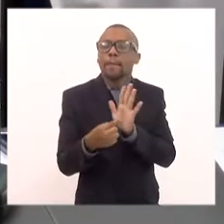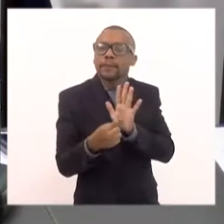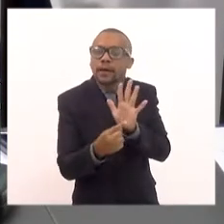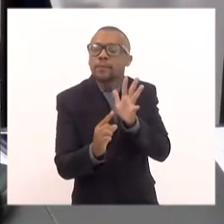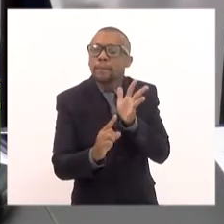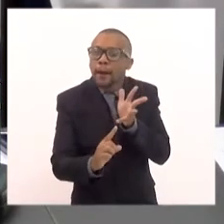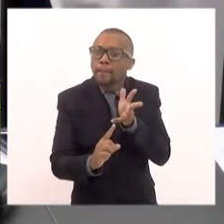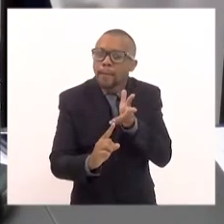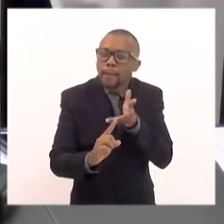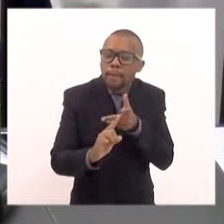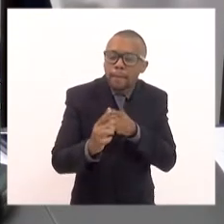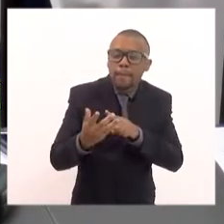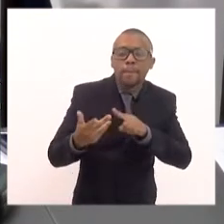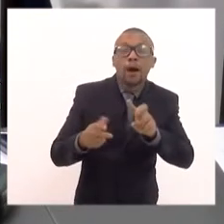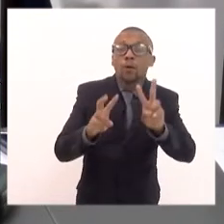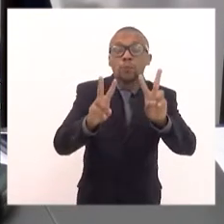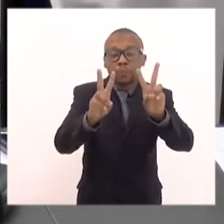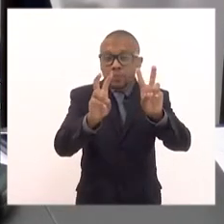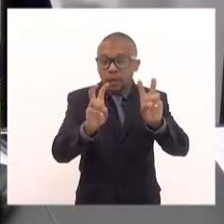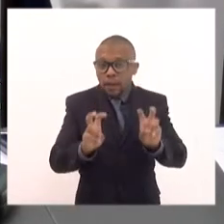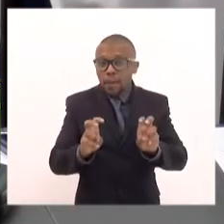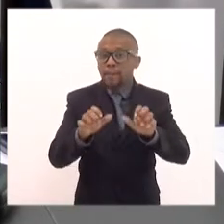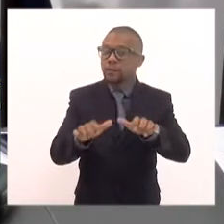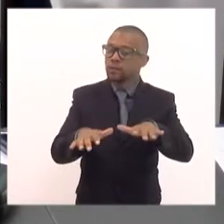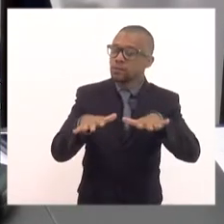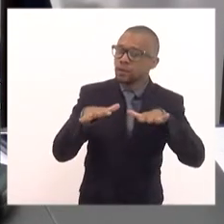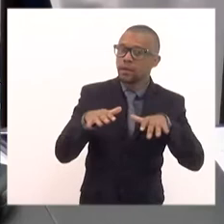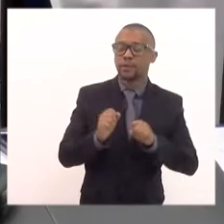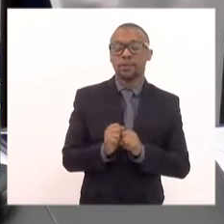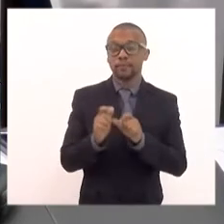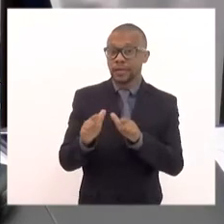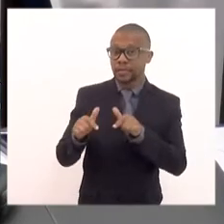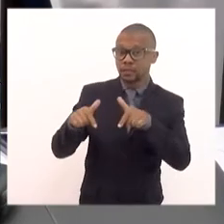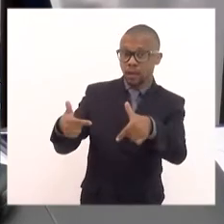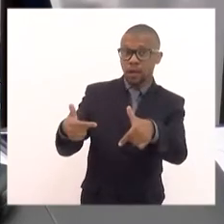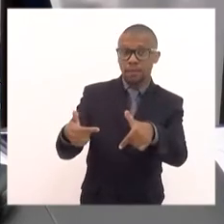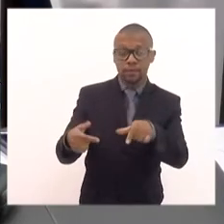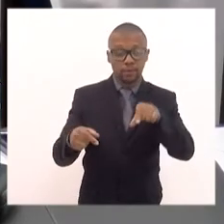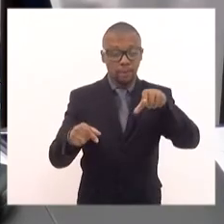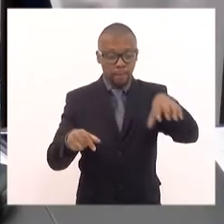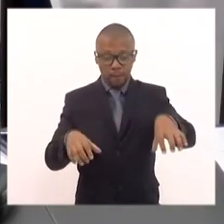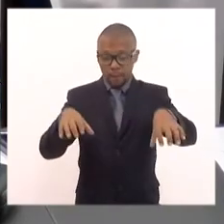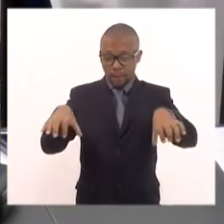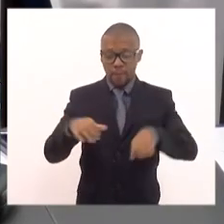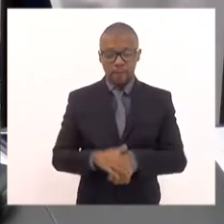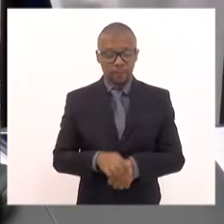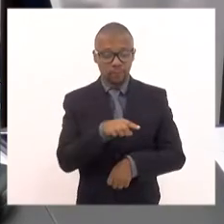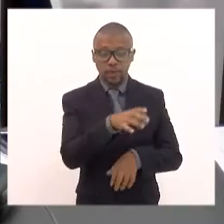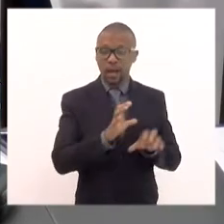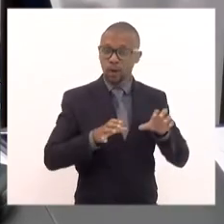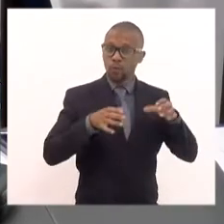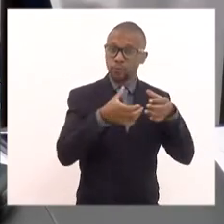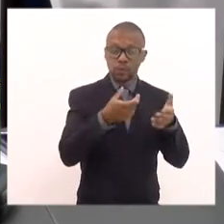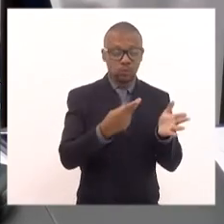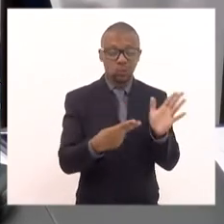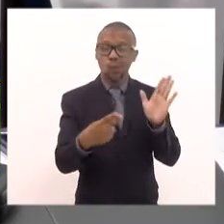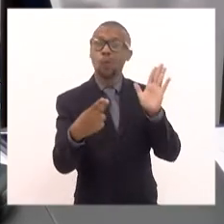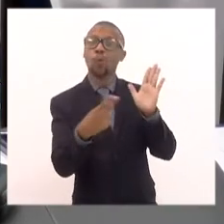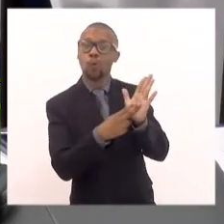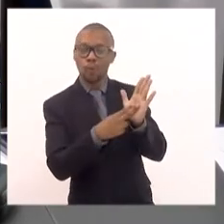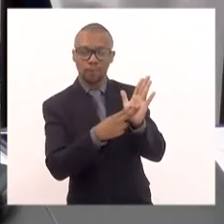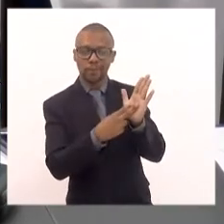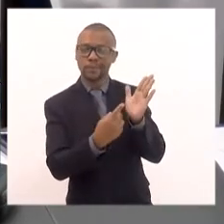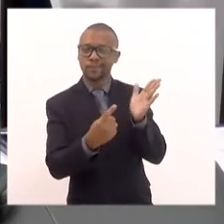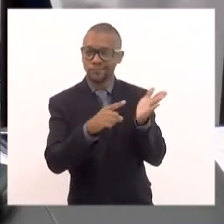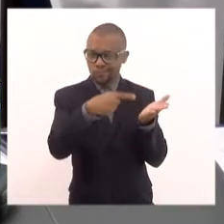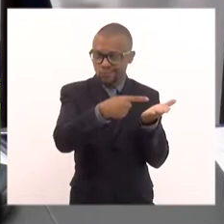o tema da audiência, a iniciativa de ambas as instâncias, a Comissão do Cumpra-se e a Frente Parlamentar em Defesa da